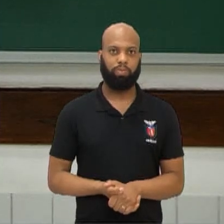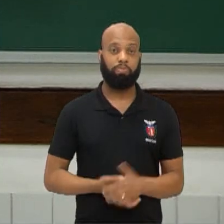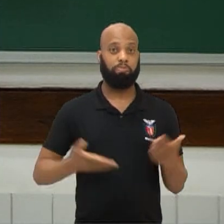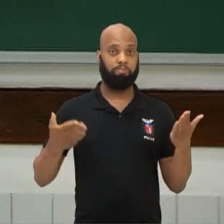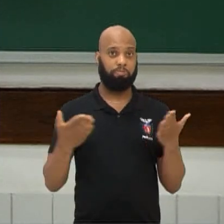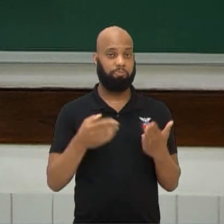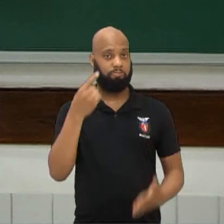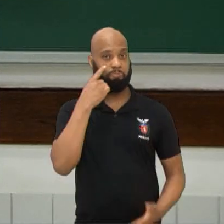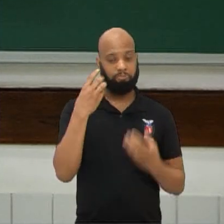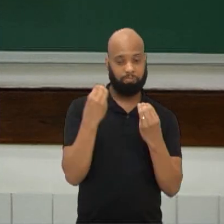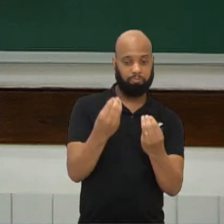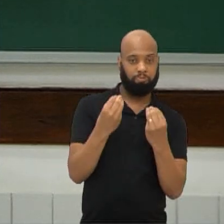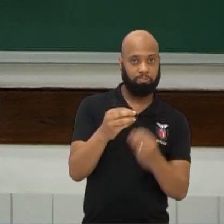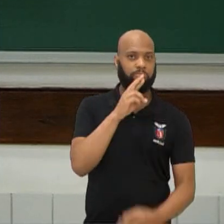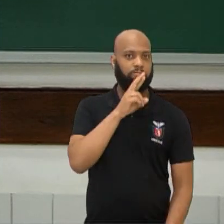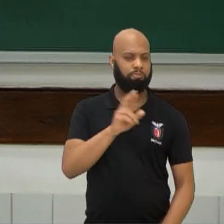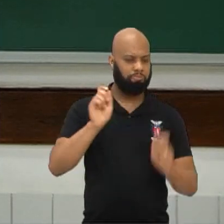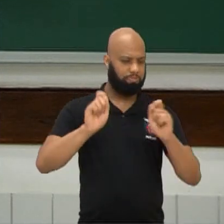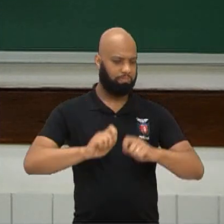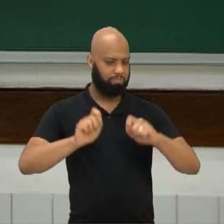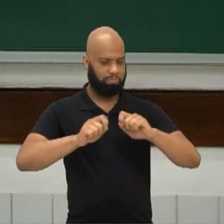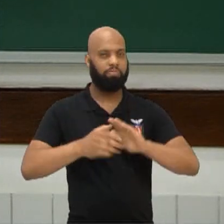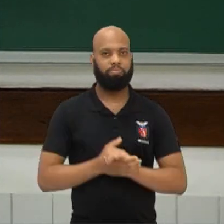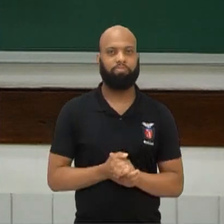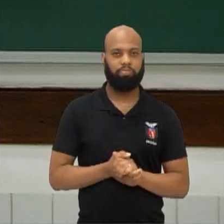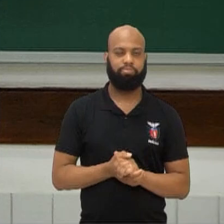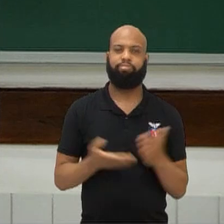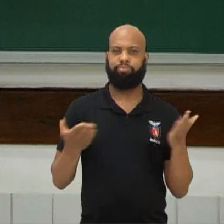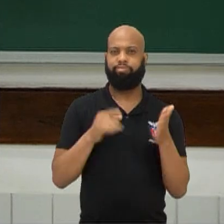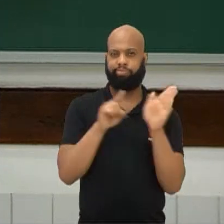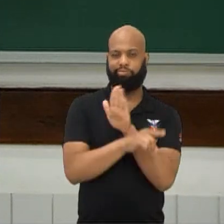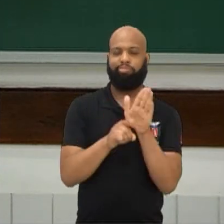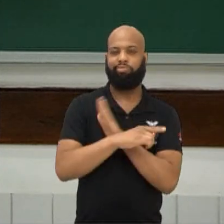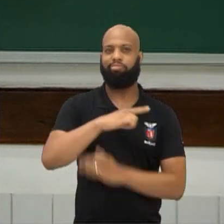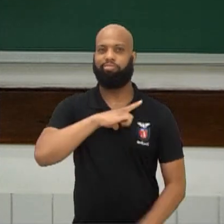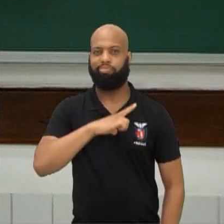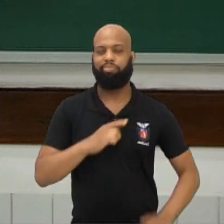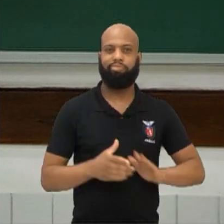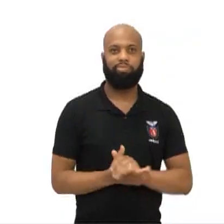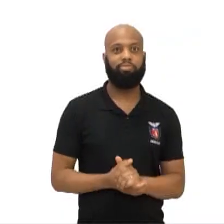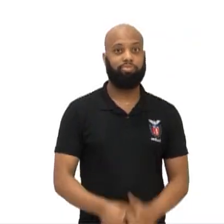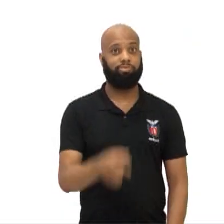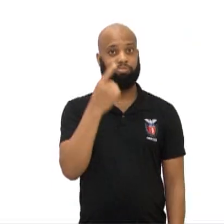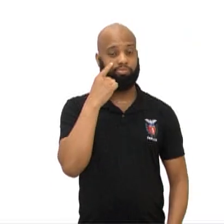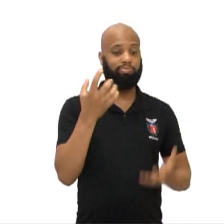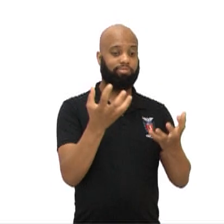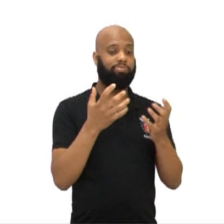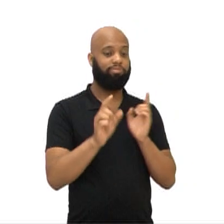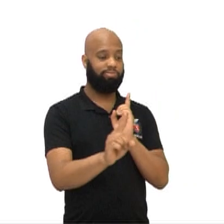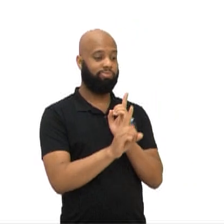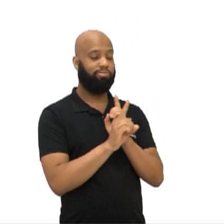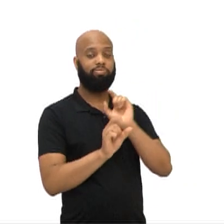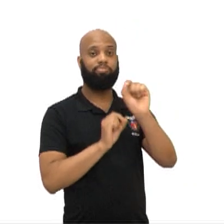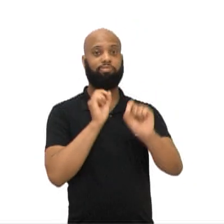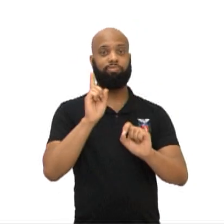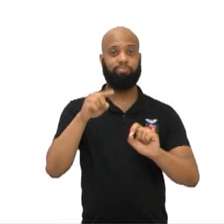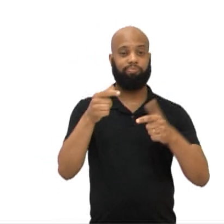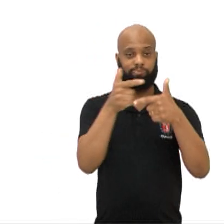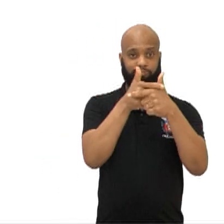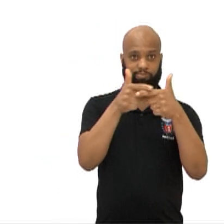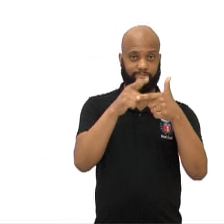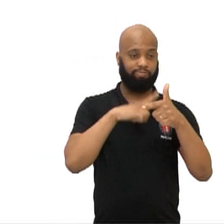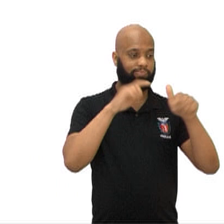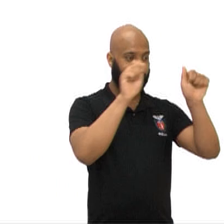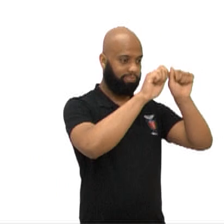Então, vamos lá, gente, ver como é que ficou a resolução dessa situação-problema? Então, ele quer saber, né, a razão entre a